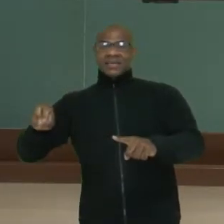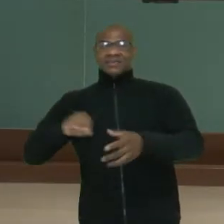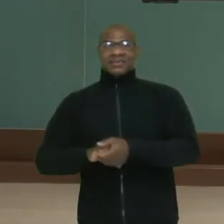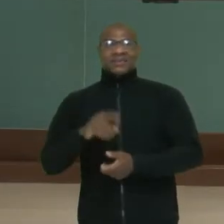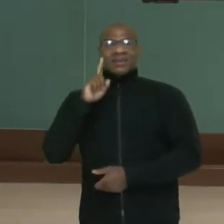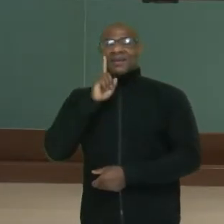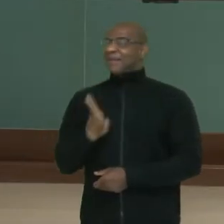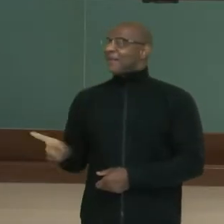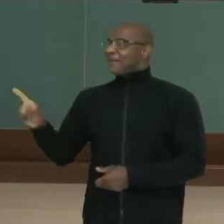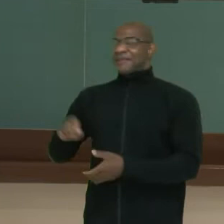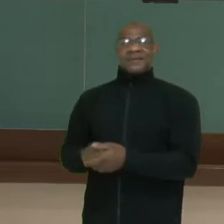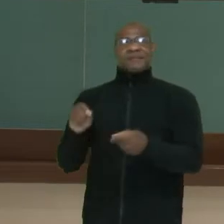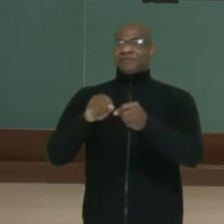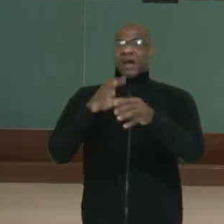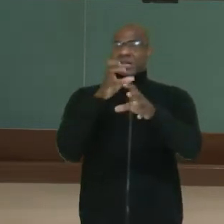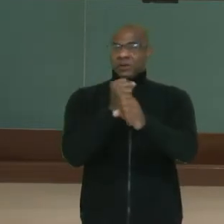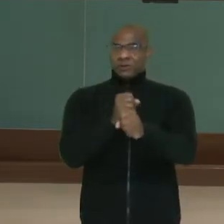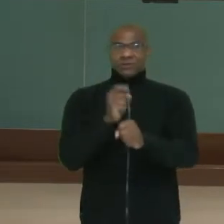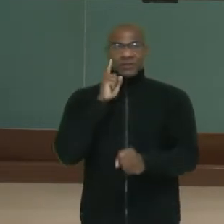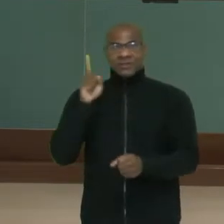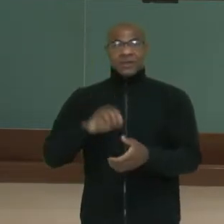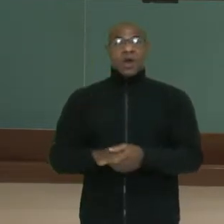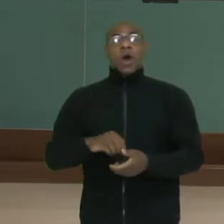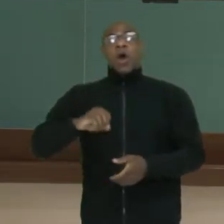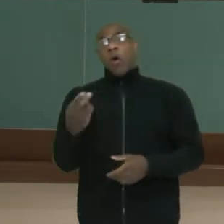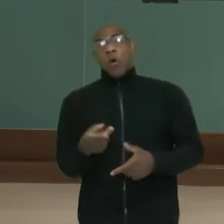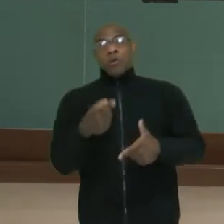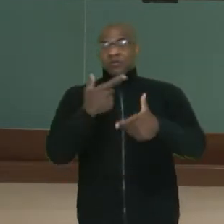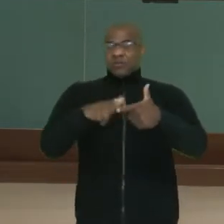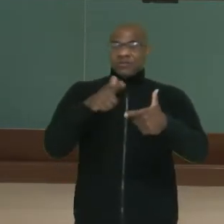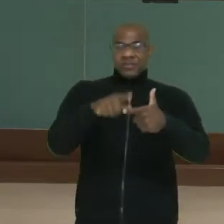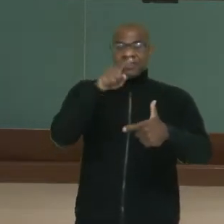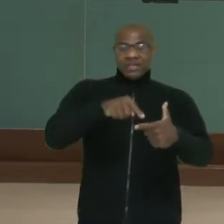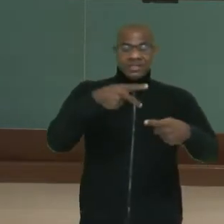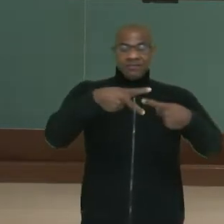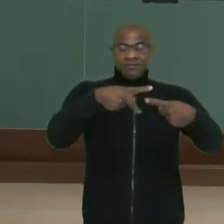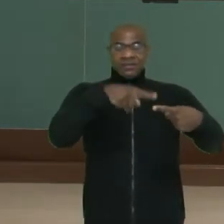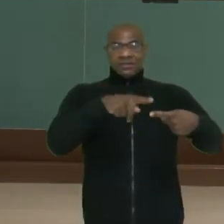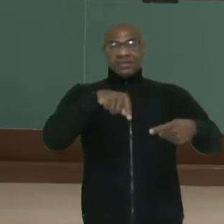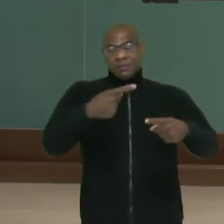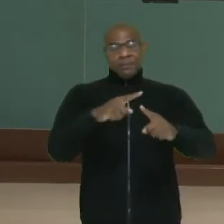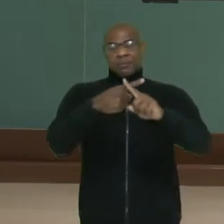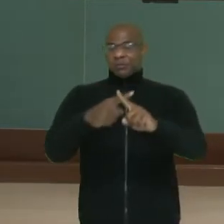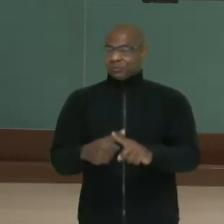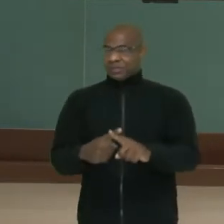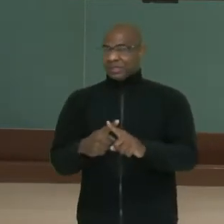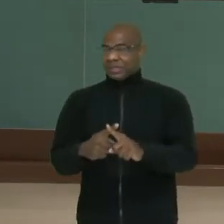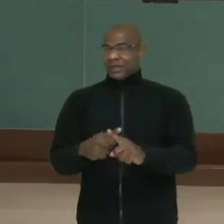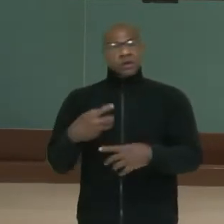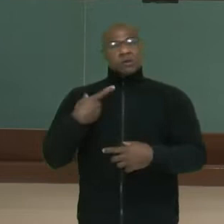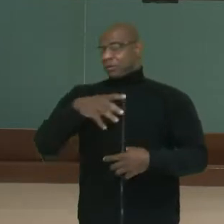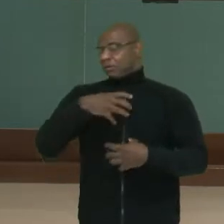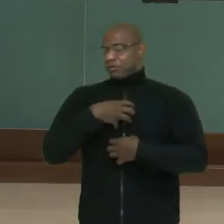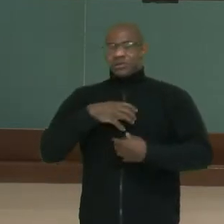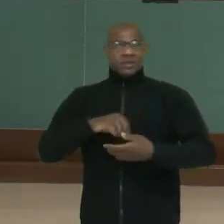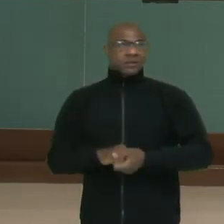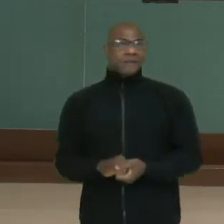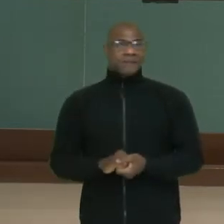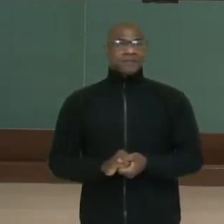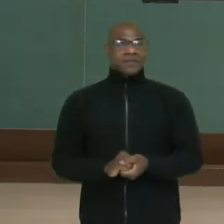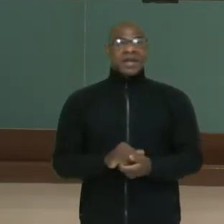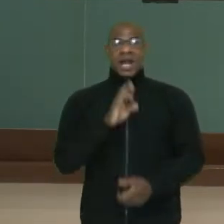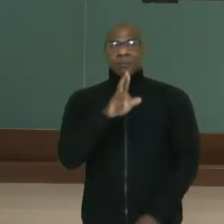com de cima, de baixo com de baixo, ou então divide primeiro aqui a fração para multiplicar, como você quiser. Dá